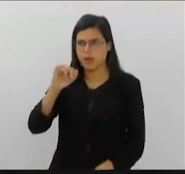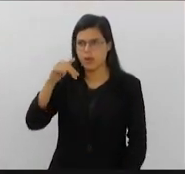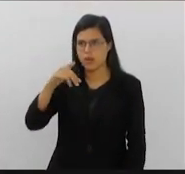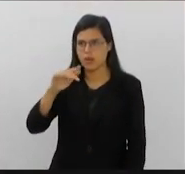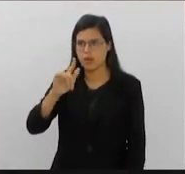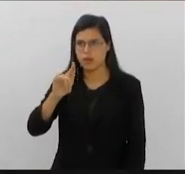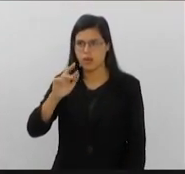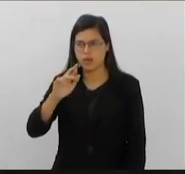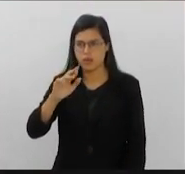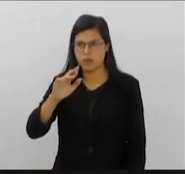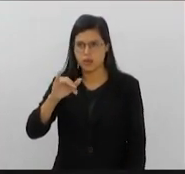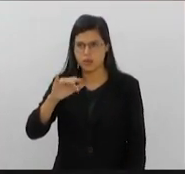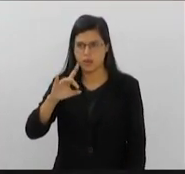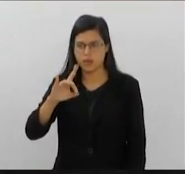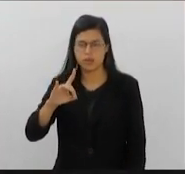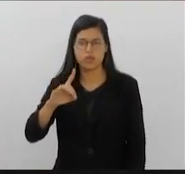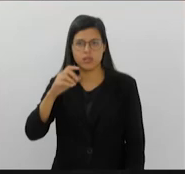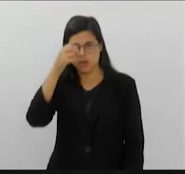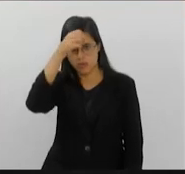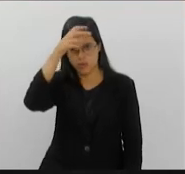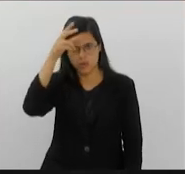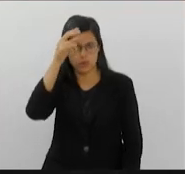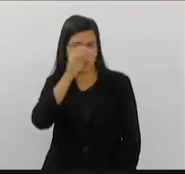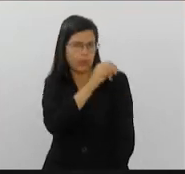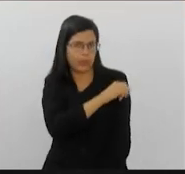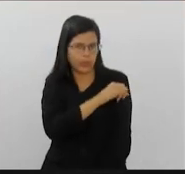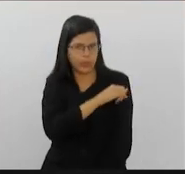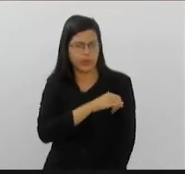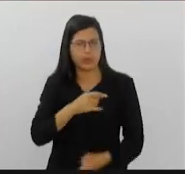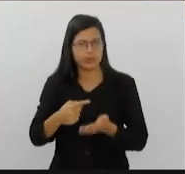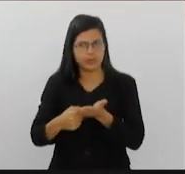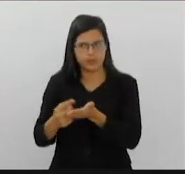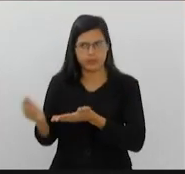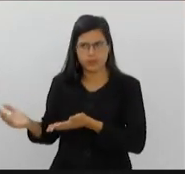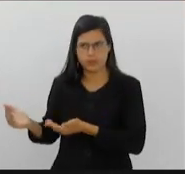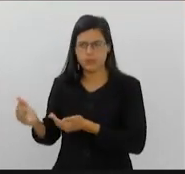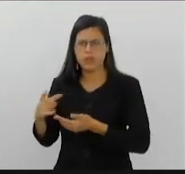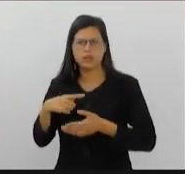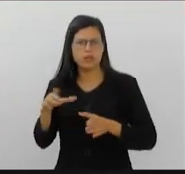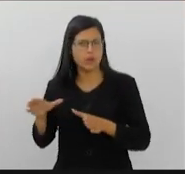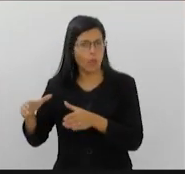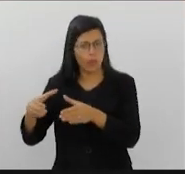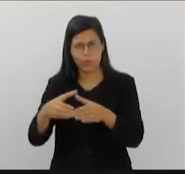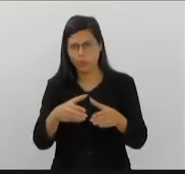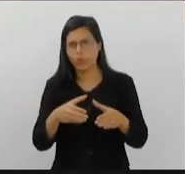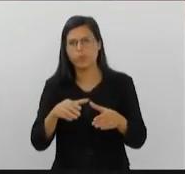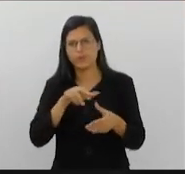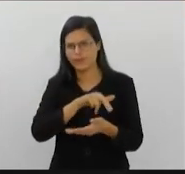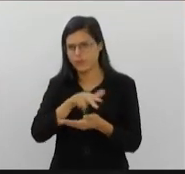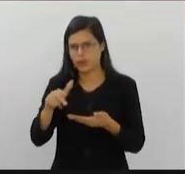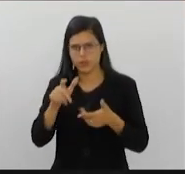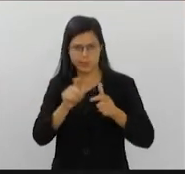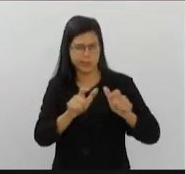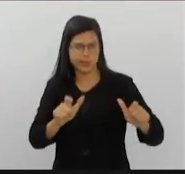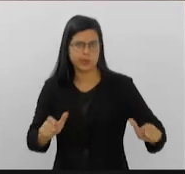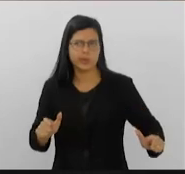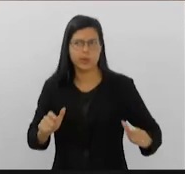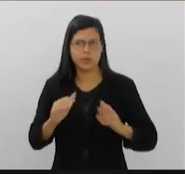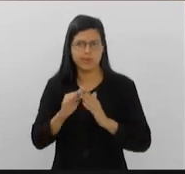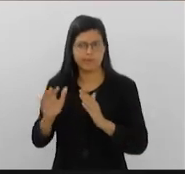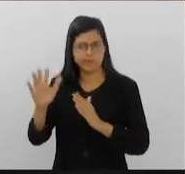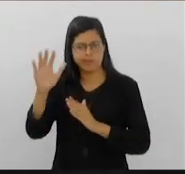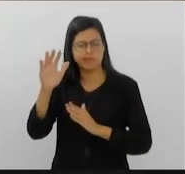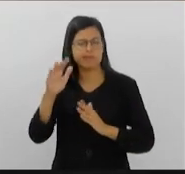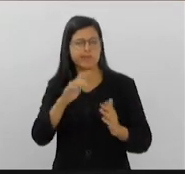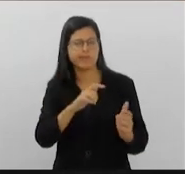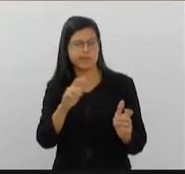veio da Prefeitura do Rio de Janeiro, do Pacto pela Juventude. Nós temos um time que envolve muita gente que vem dos territórios, das periferias, e